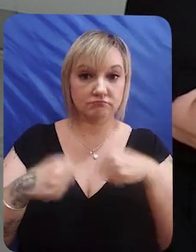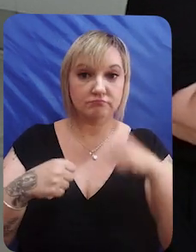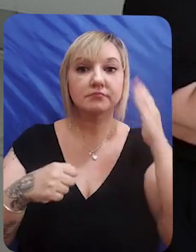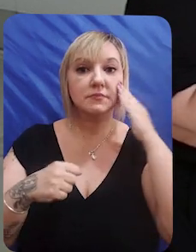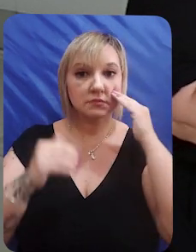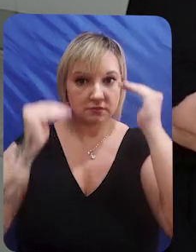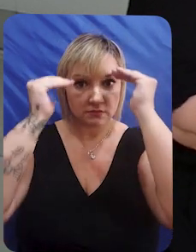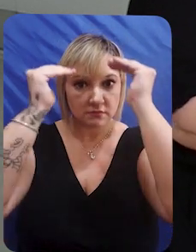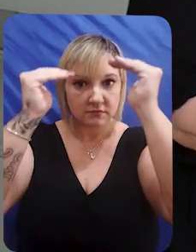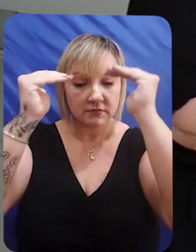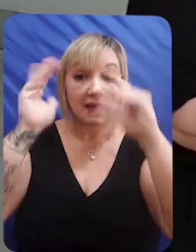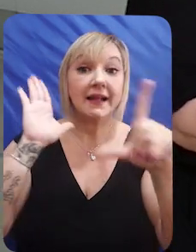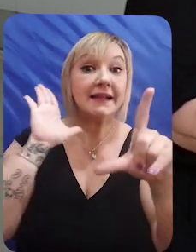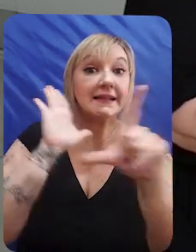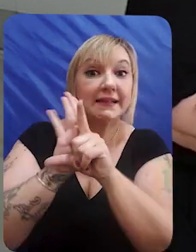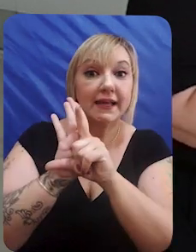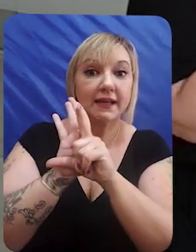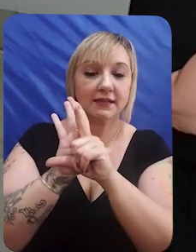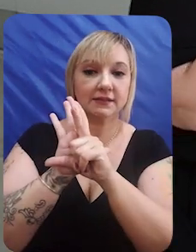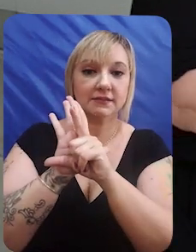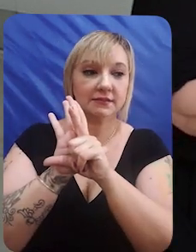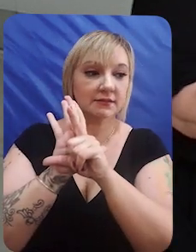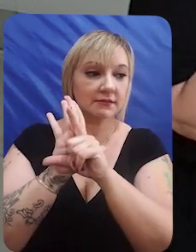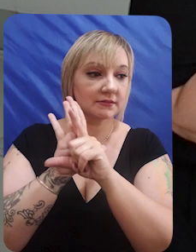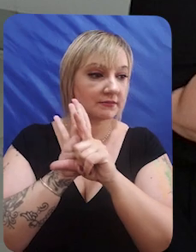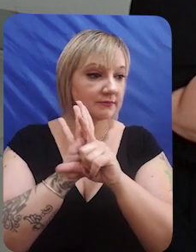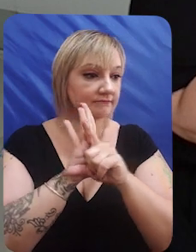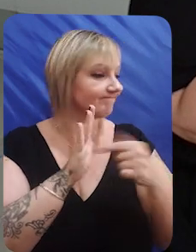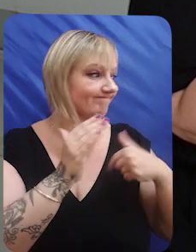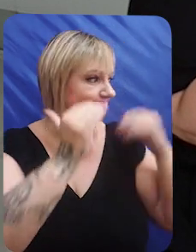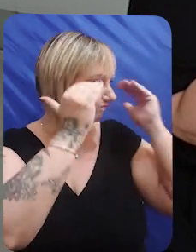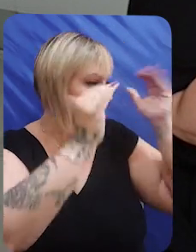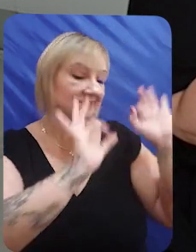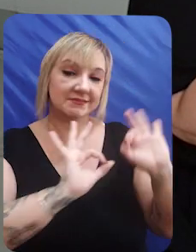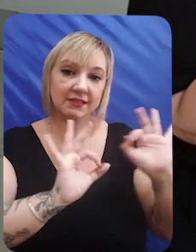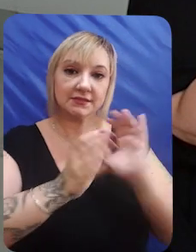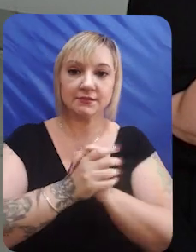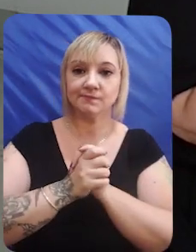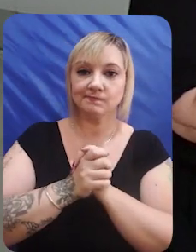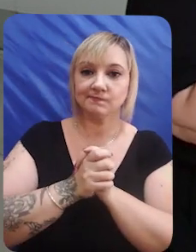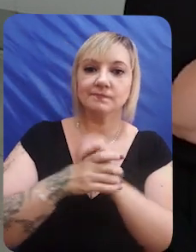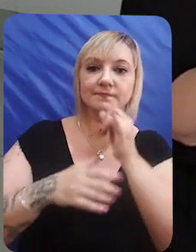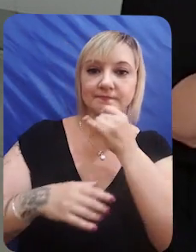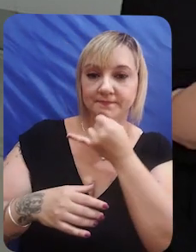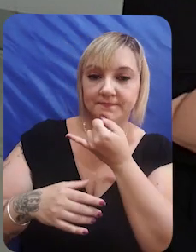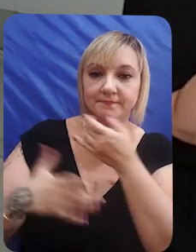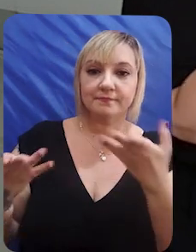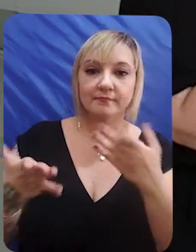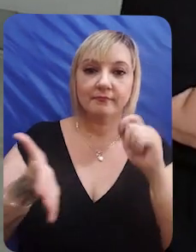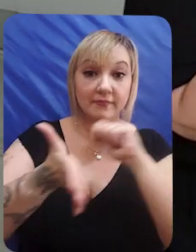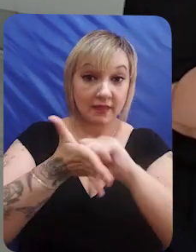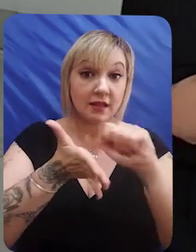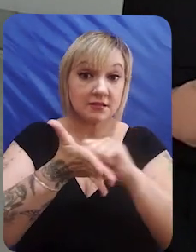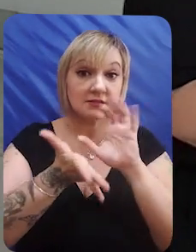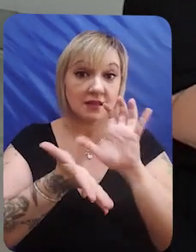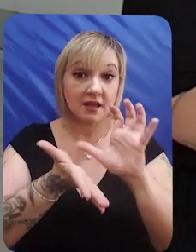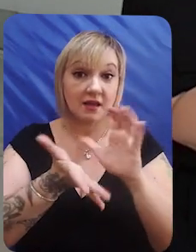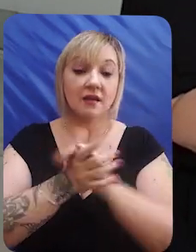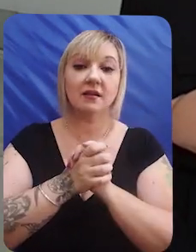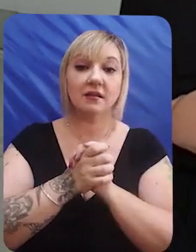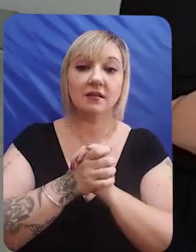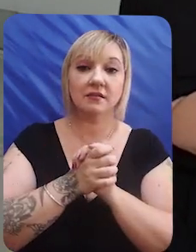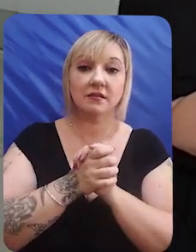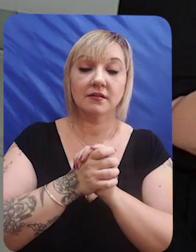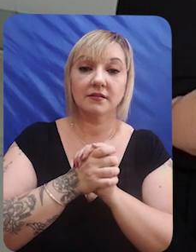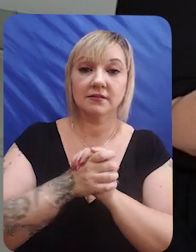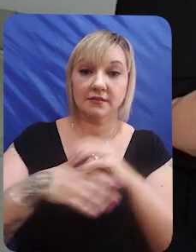em conta. Está na lei. Mas não levam. Então, só que não levam. Então, aí ele escreve assim, na casa da minha